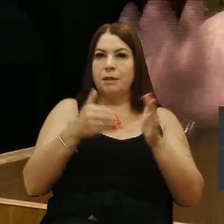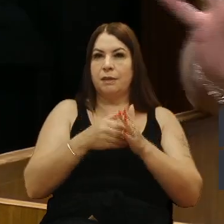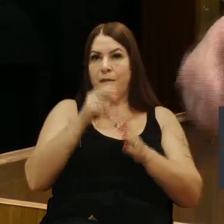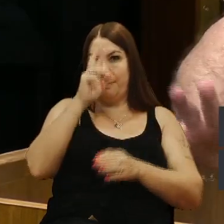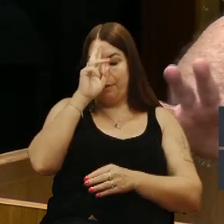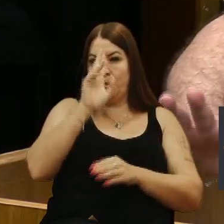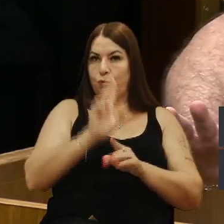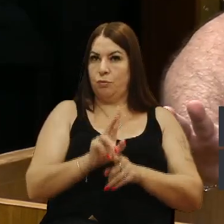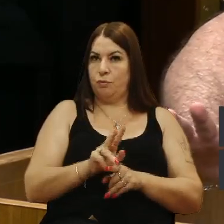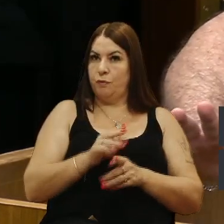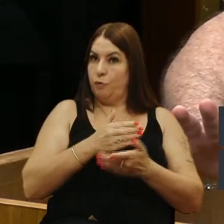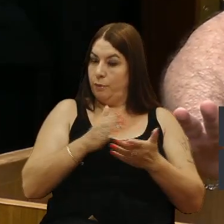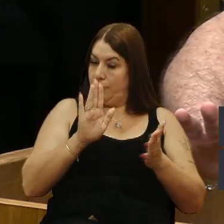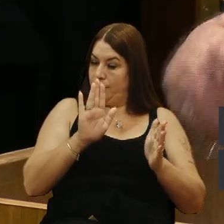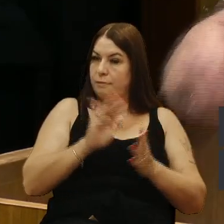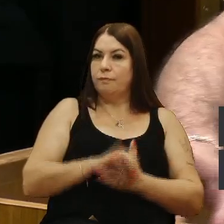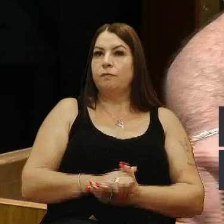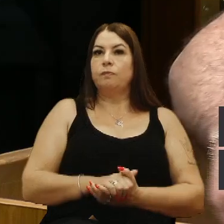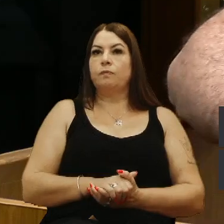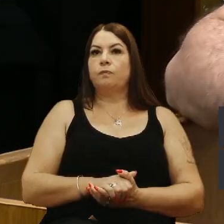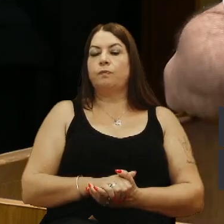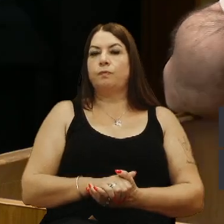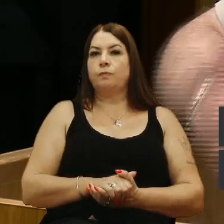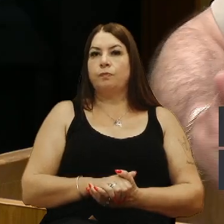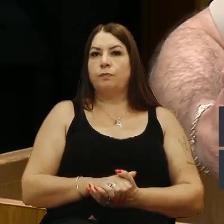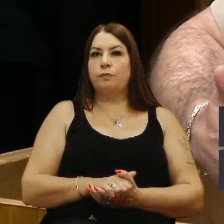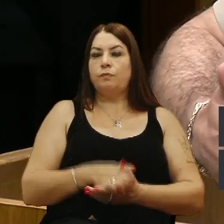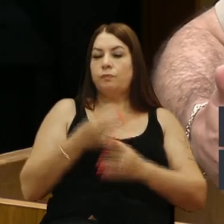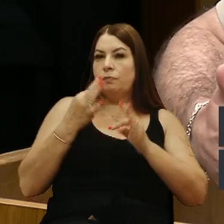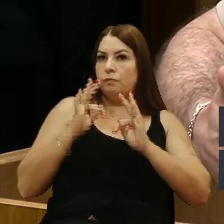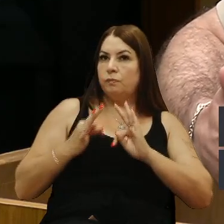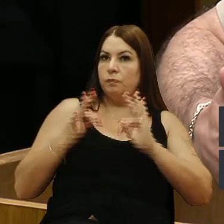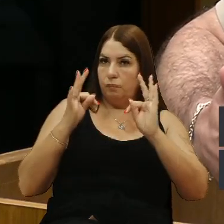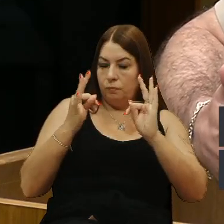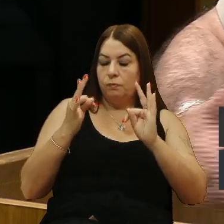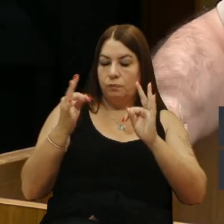Já vamos começar por aí. A tecnologia